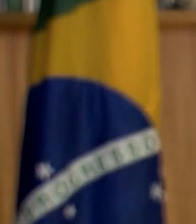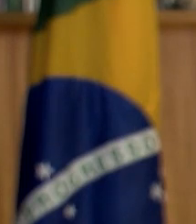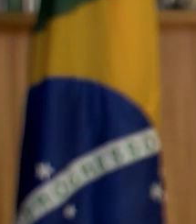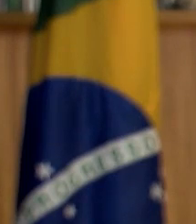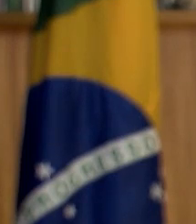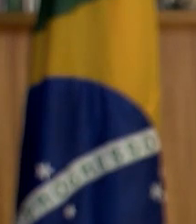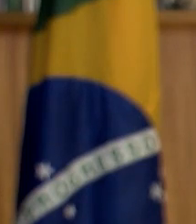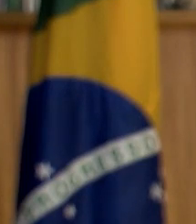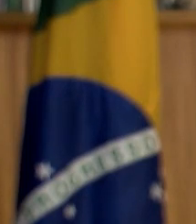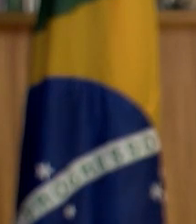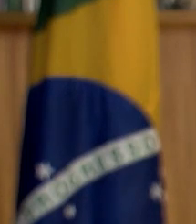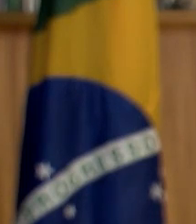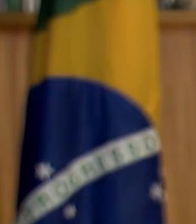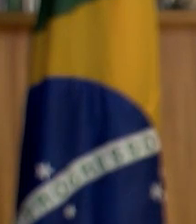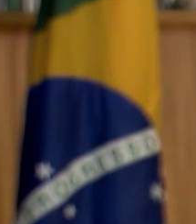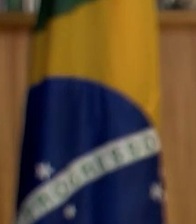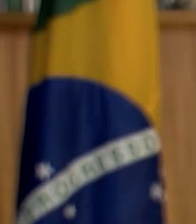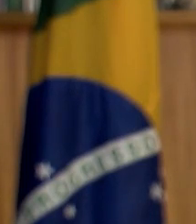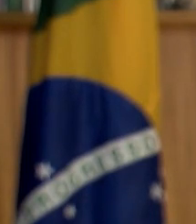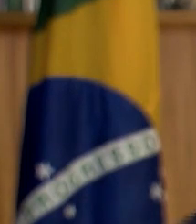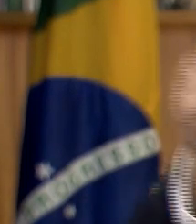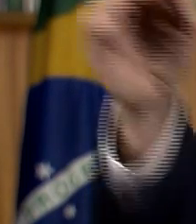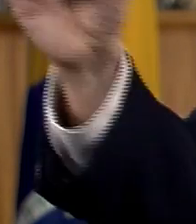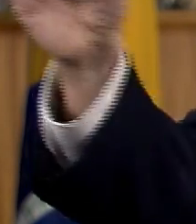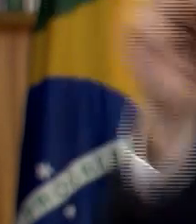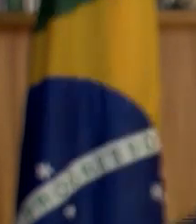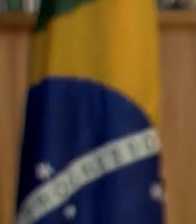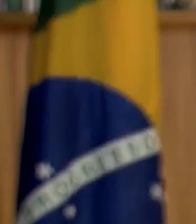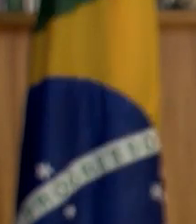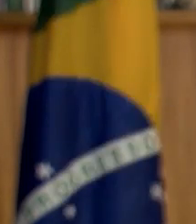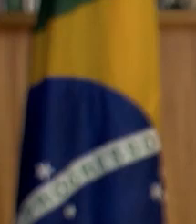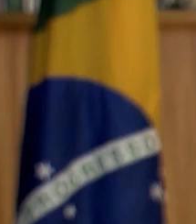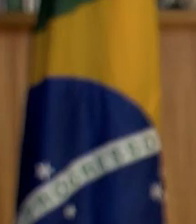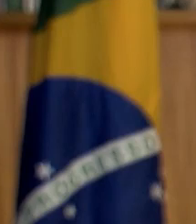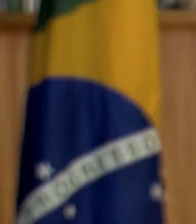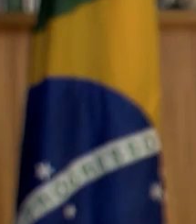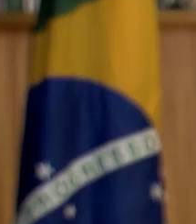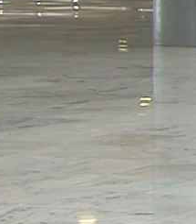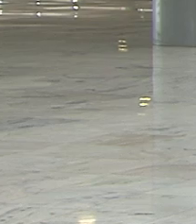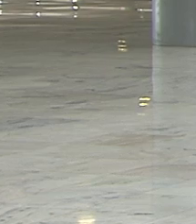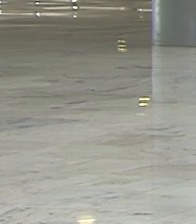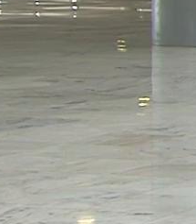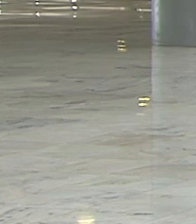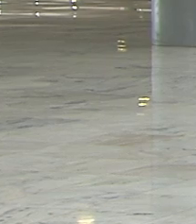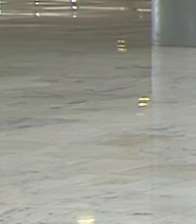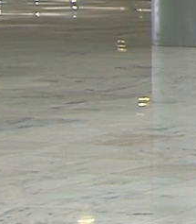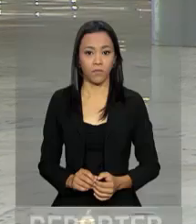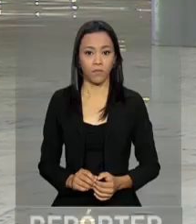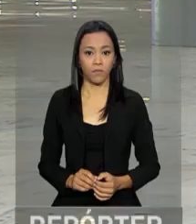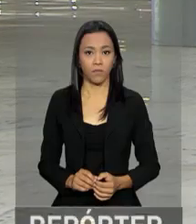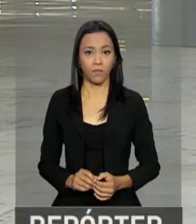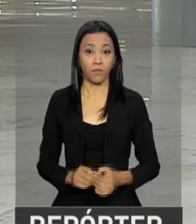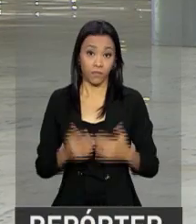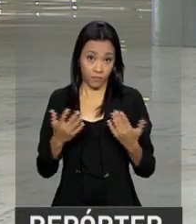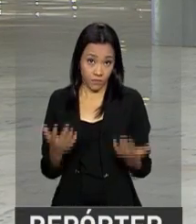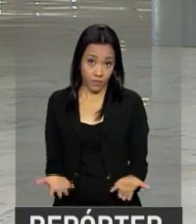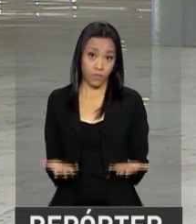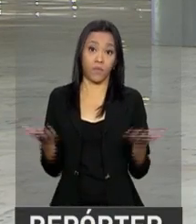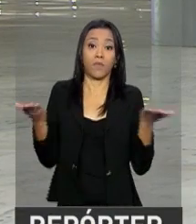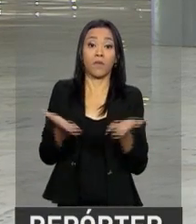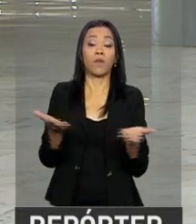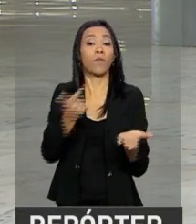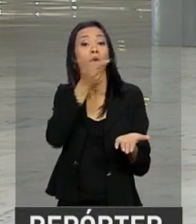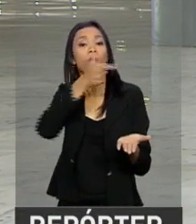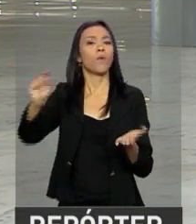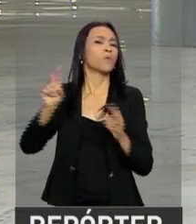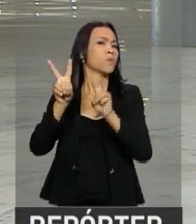da justiça social o desenvolvimento de verdade não falando agora de um